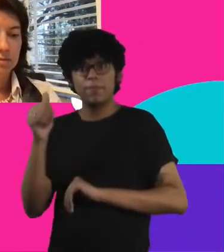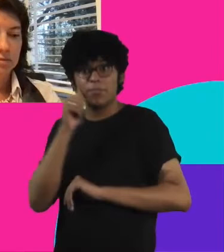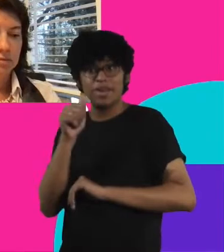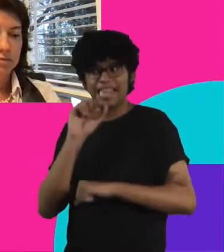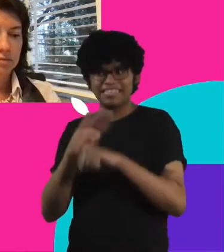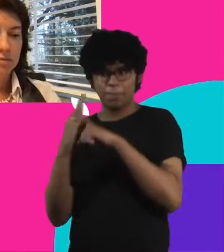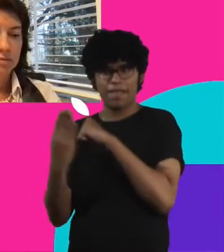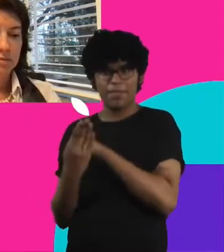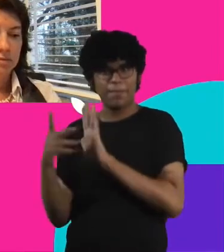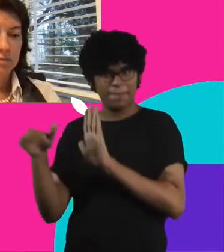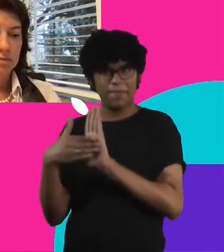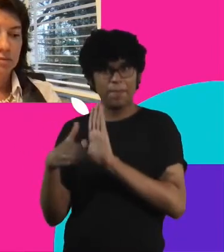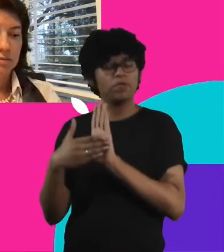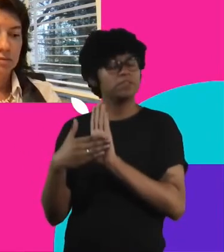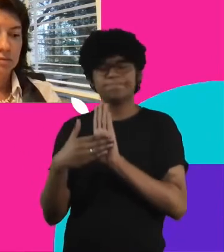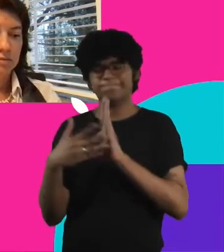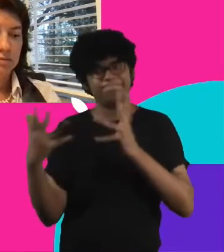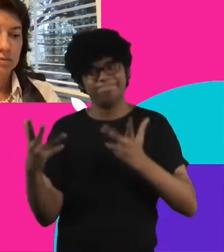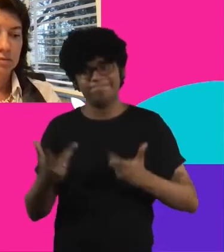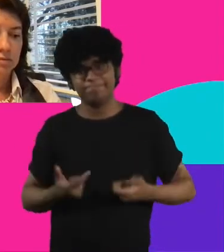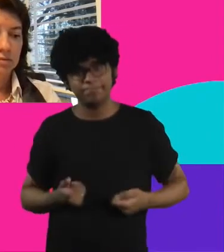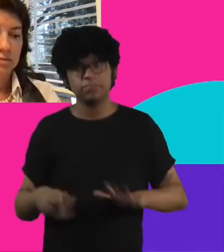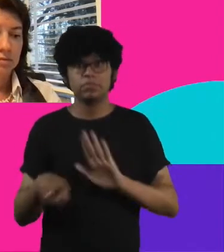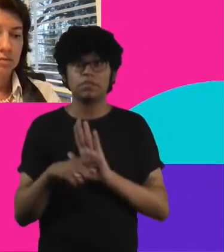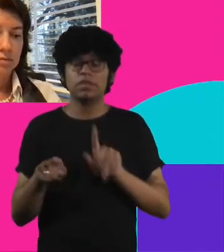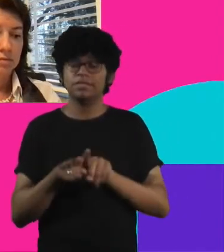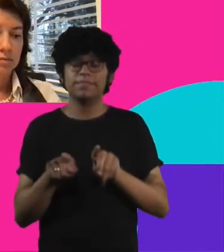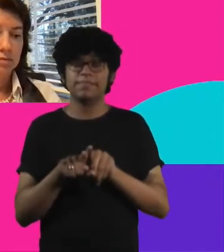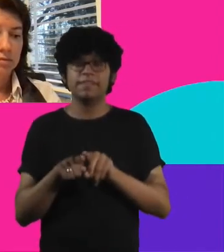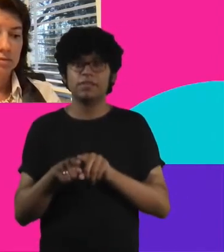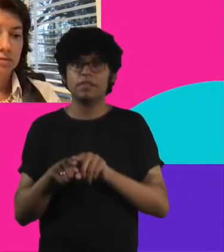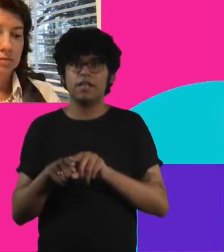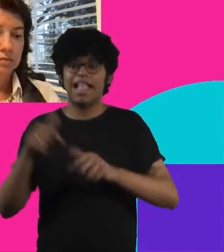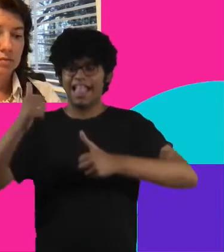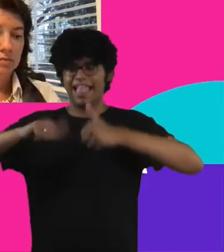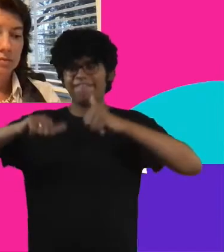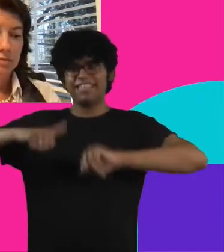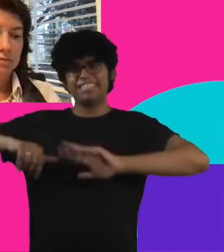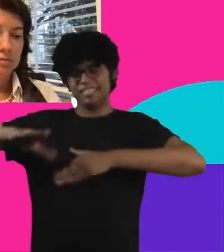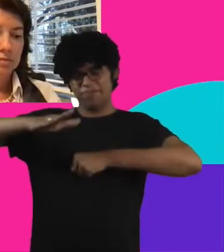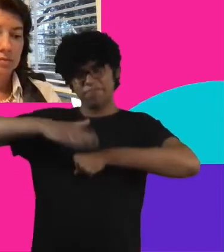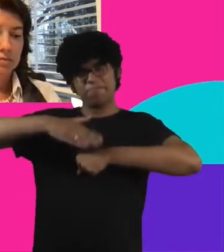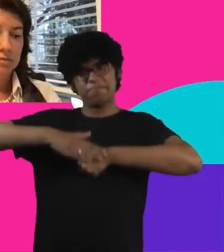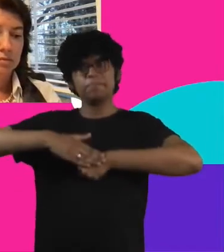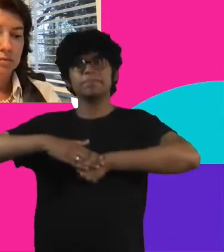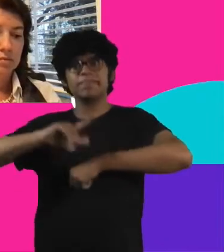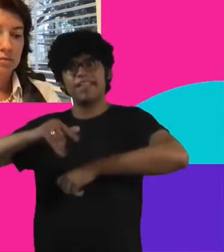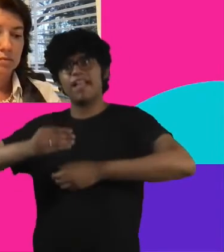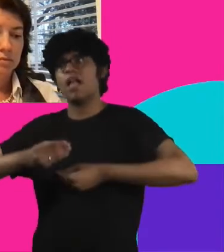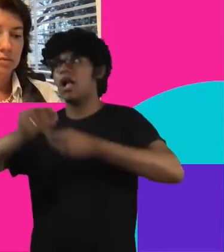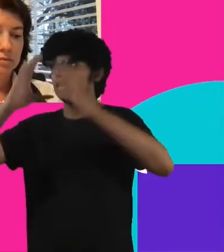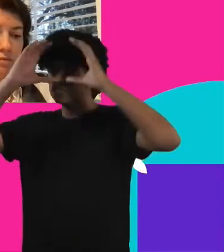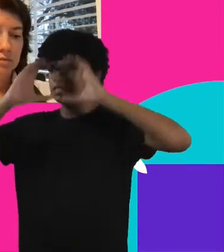que é incrível, né? Quanto aplicando a autoavaliação e levando o cidadão de dados, que